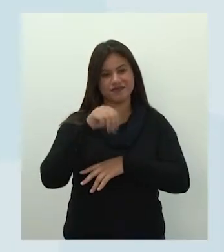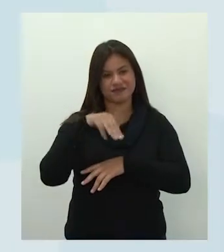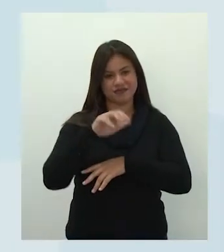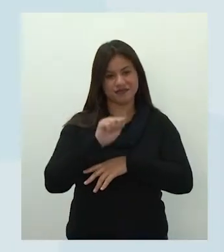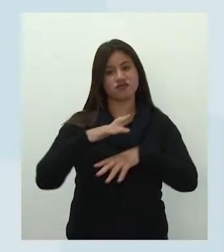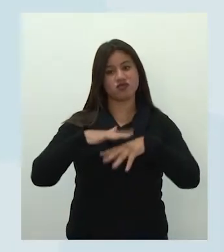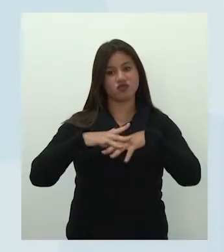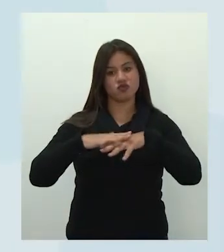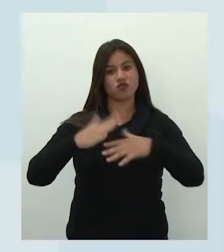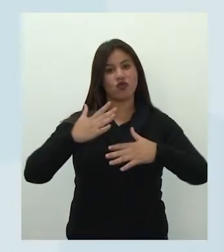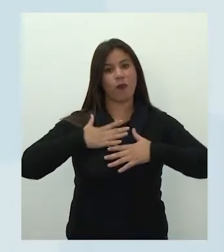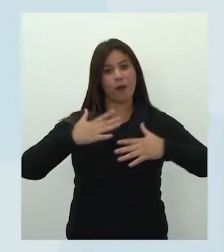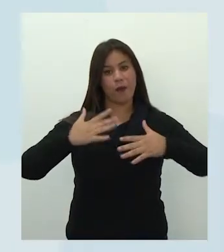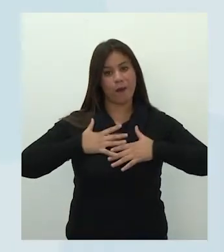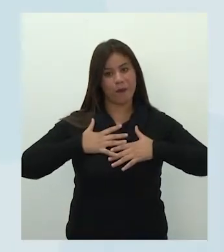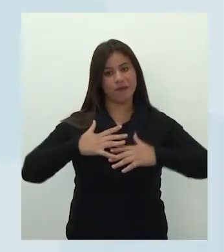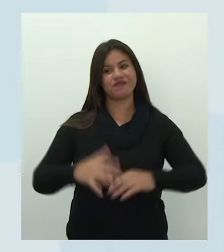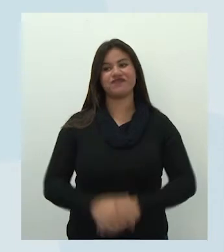por favor.